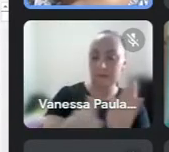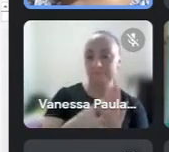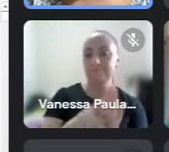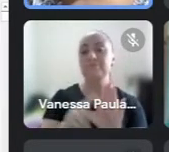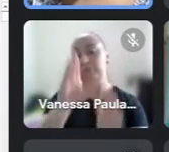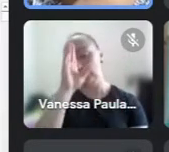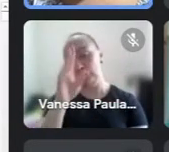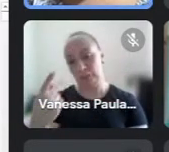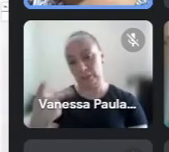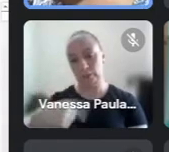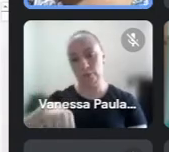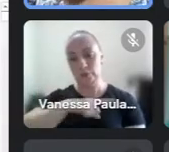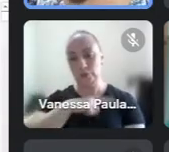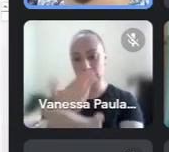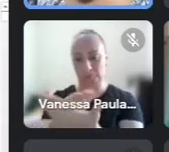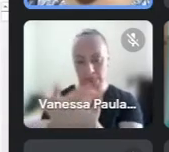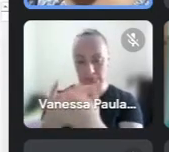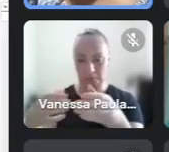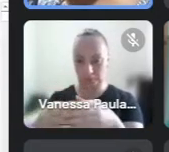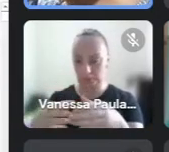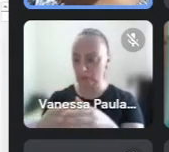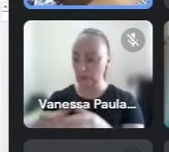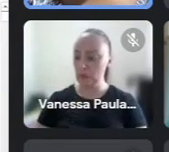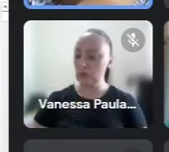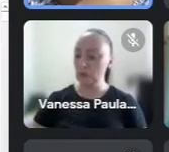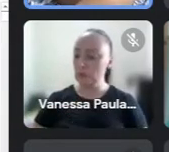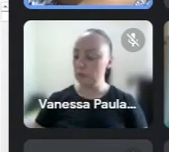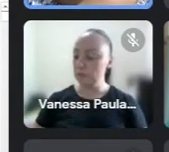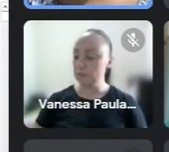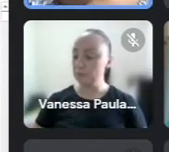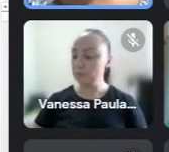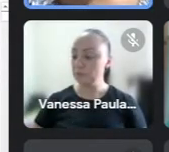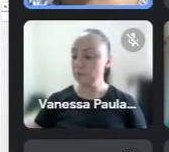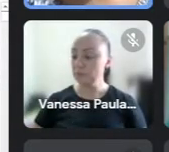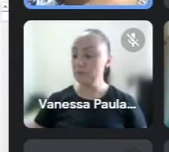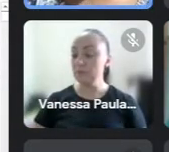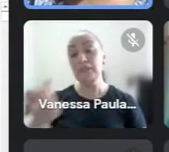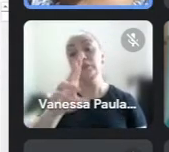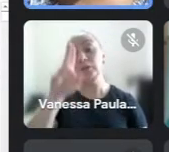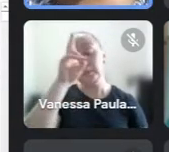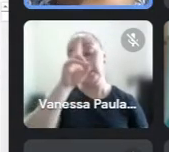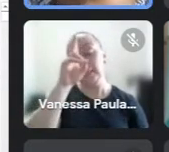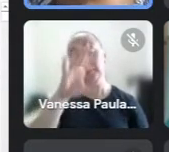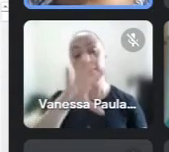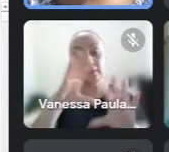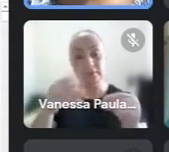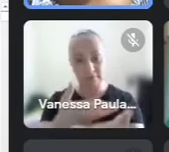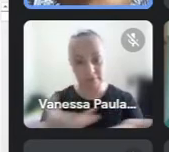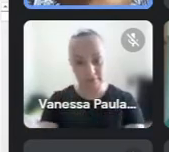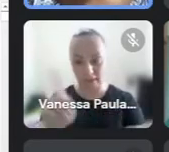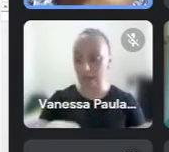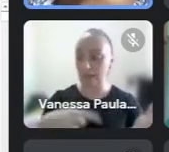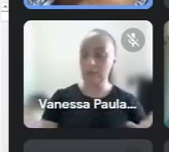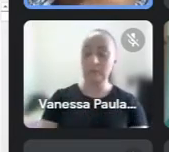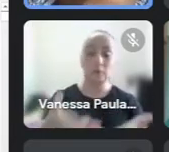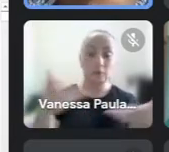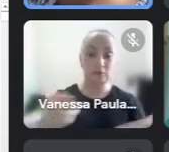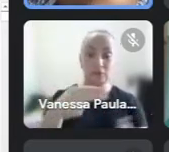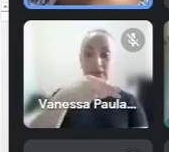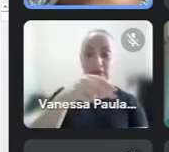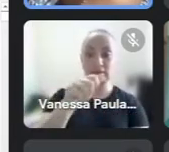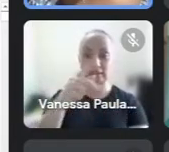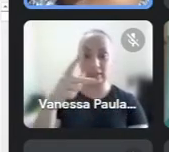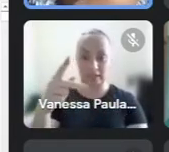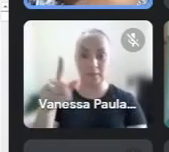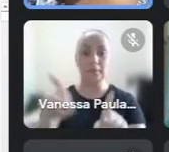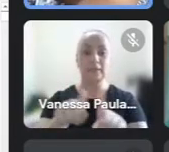nosso núcleo, né? Bom, só para lembrar a todos, o ciclo de palestras é uma promoção do UNEAP, né, e o Projeto Meros do Brasil,